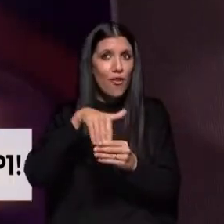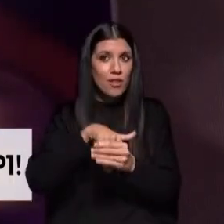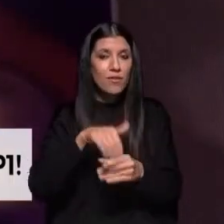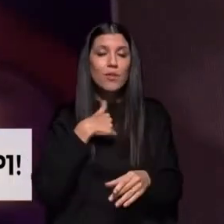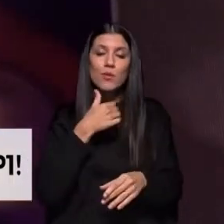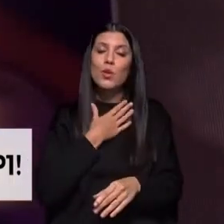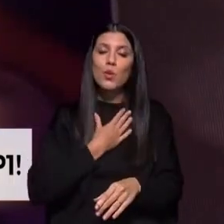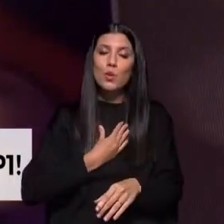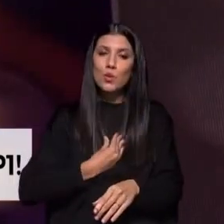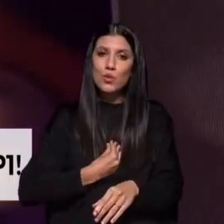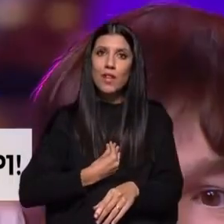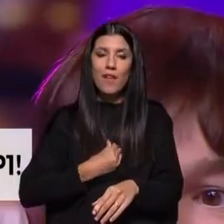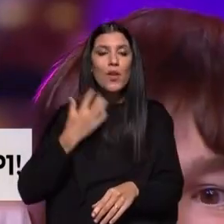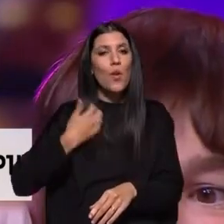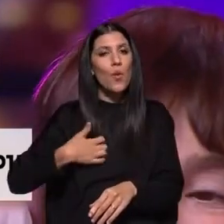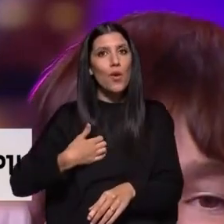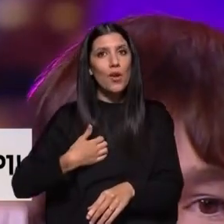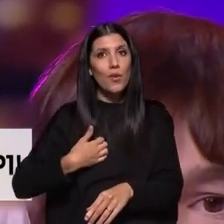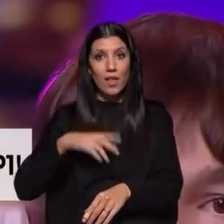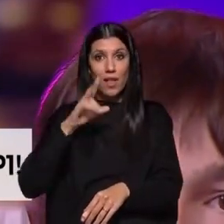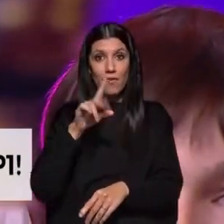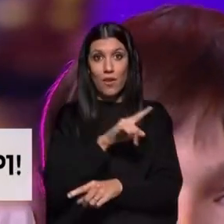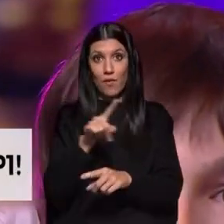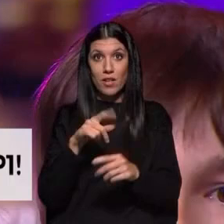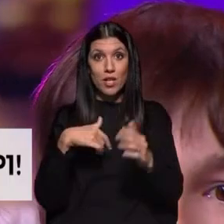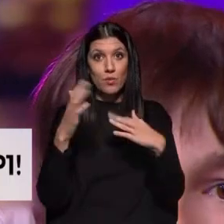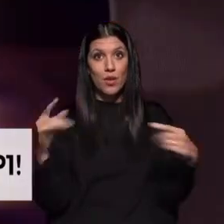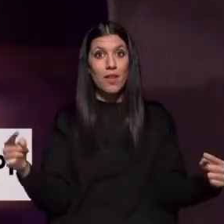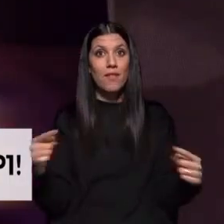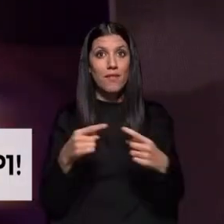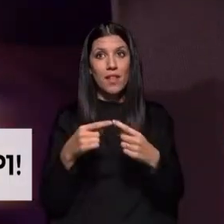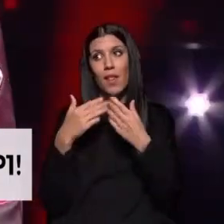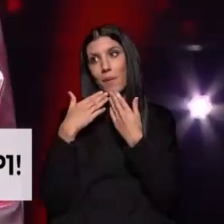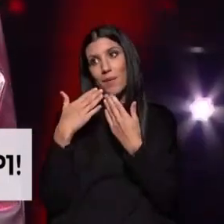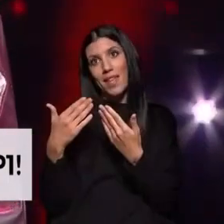gostaria muito e teria muito orgulho em vê-los na final. Obrigada.